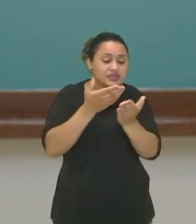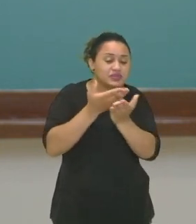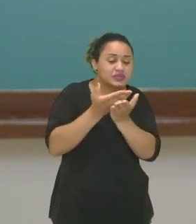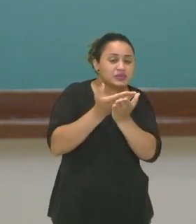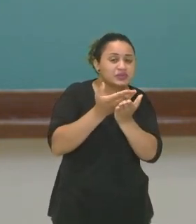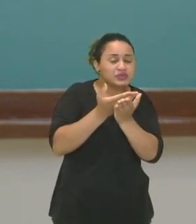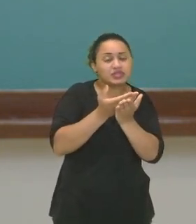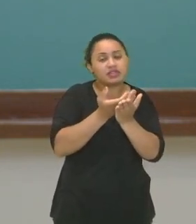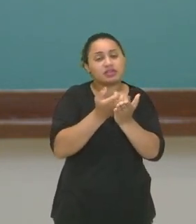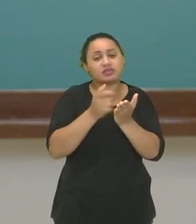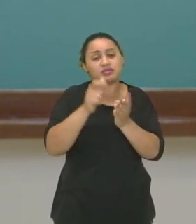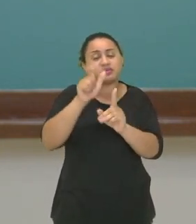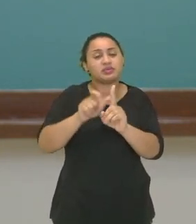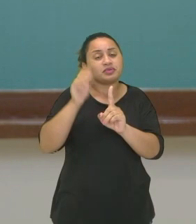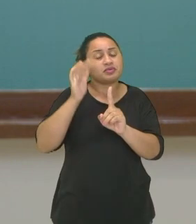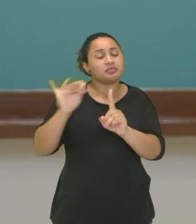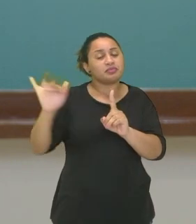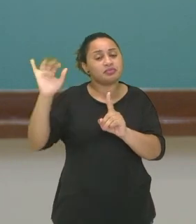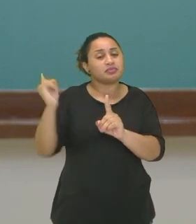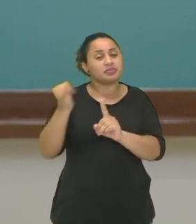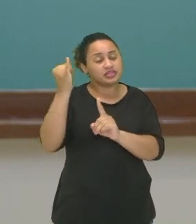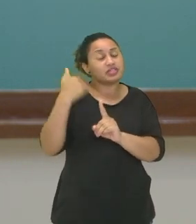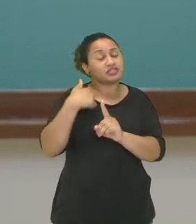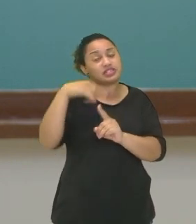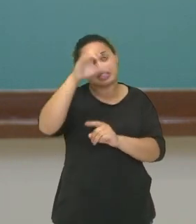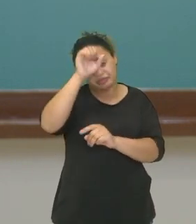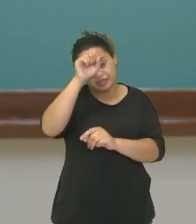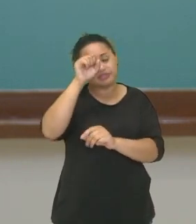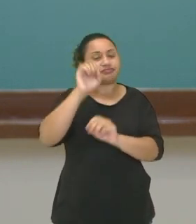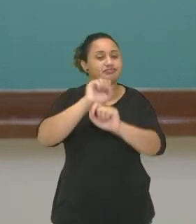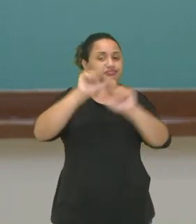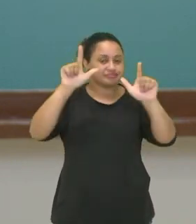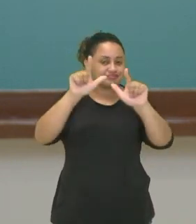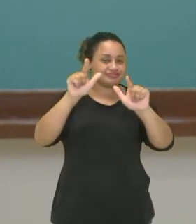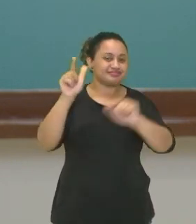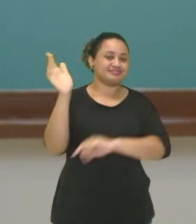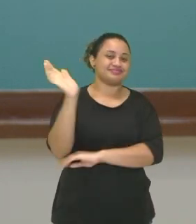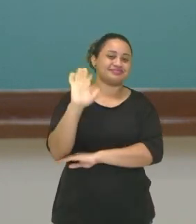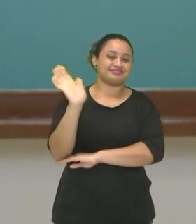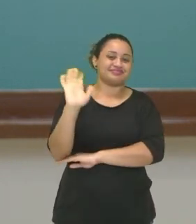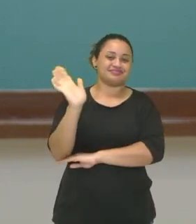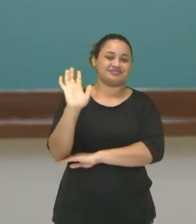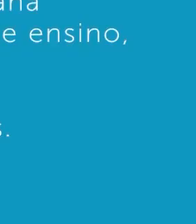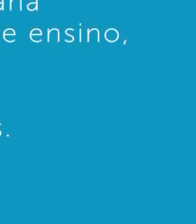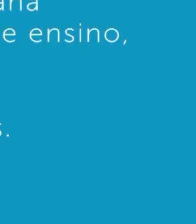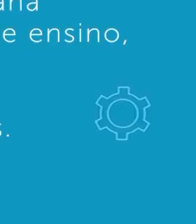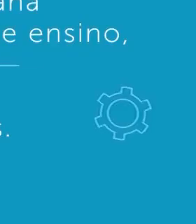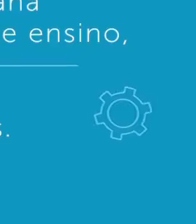humanidade, enxergamos além do nosso próprio horizonte cultural. Até a próxima aula!